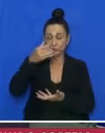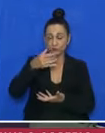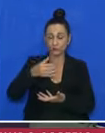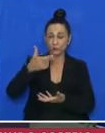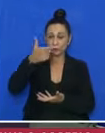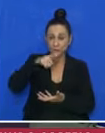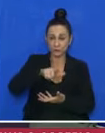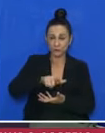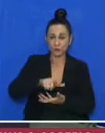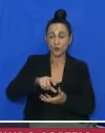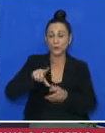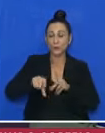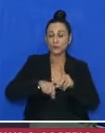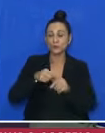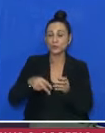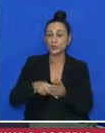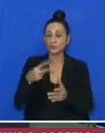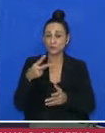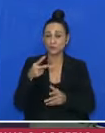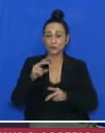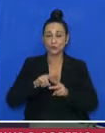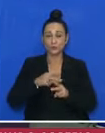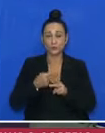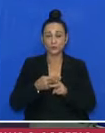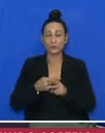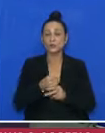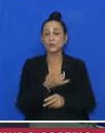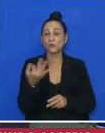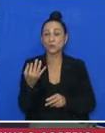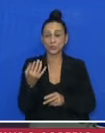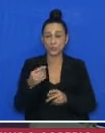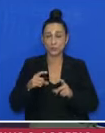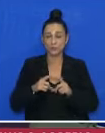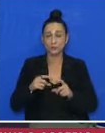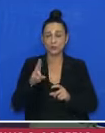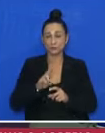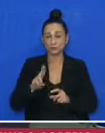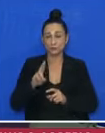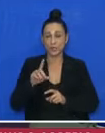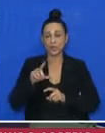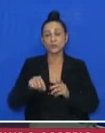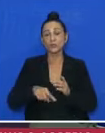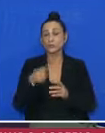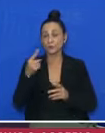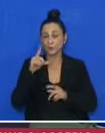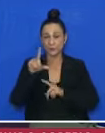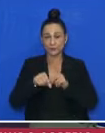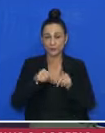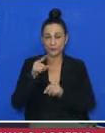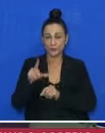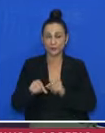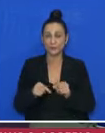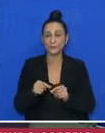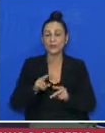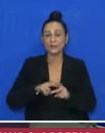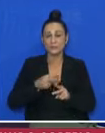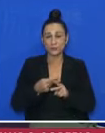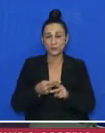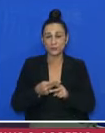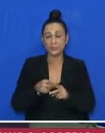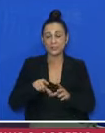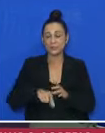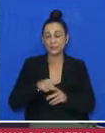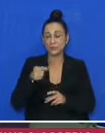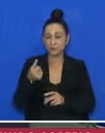reabastecido para a realização do segundo sorteio da dupla cena, que possui o mesmo universo de números do primeiro sorteio. Na dupla cena